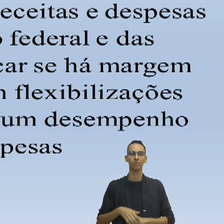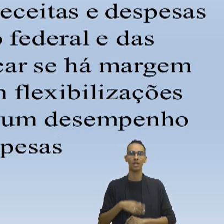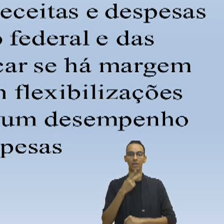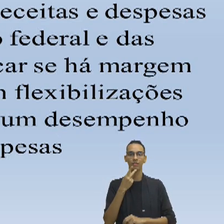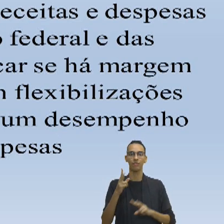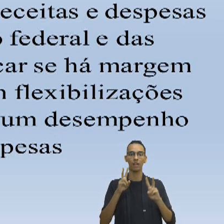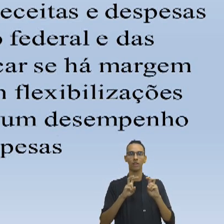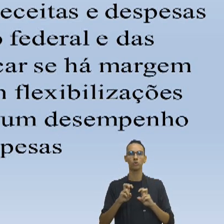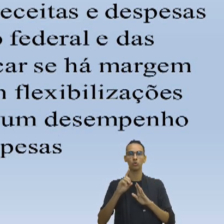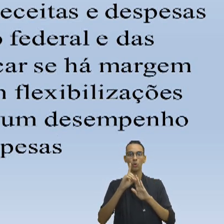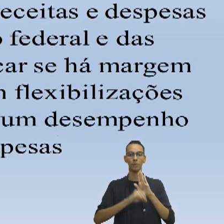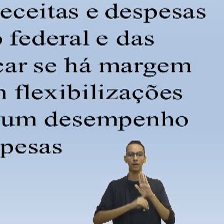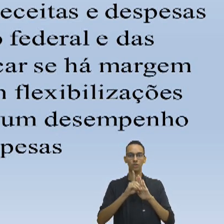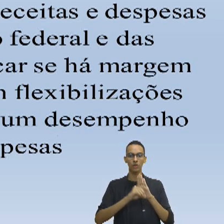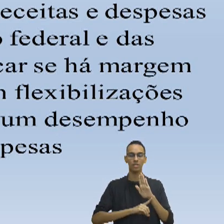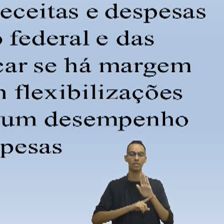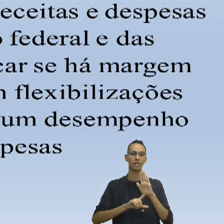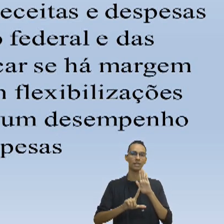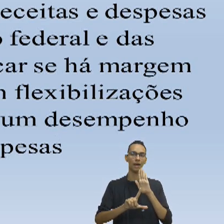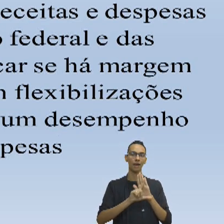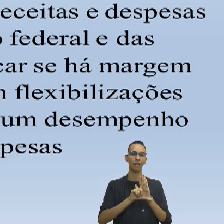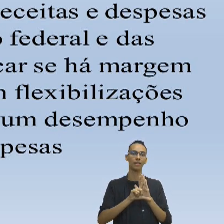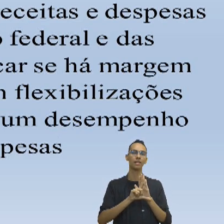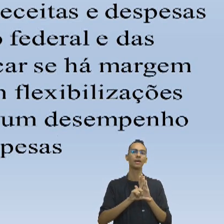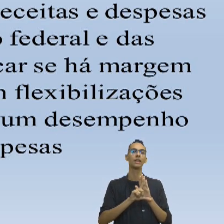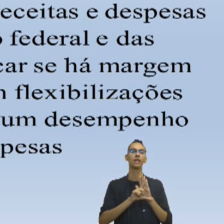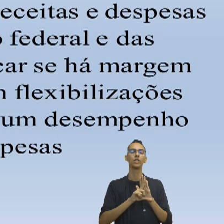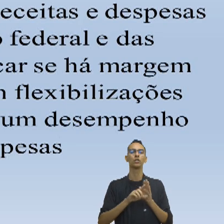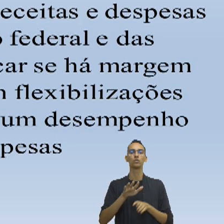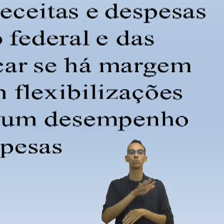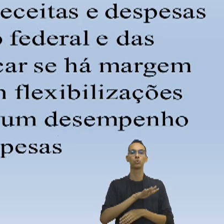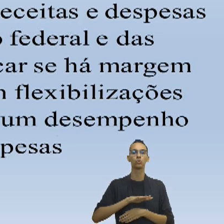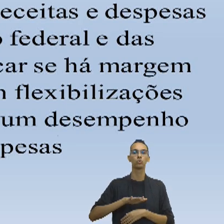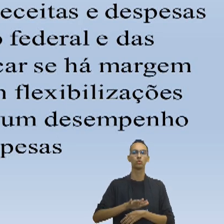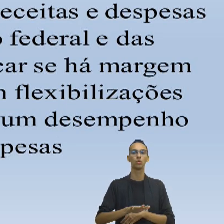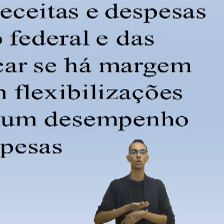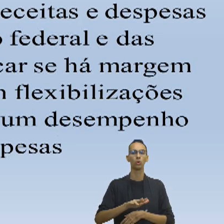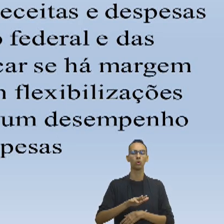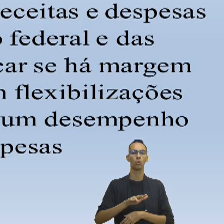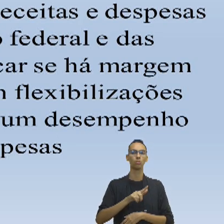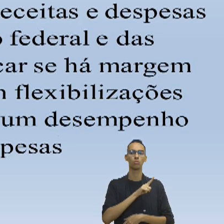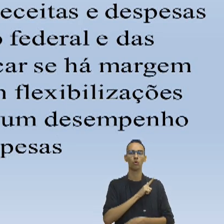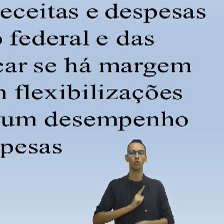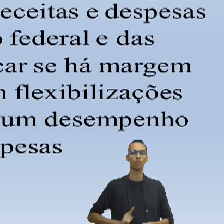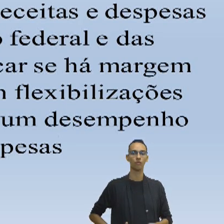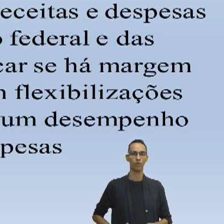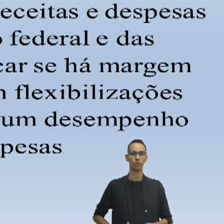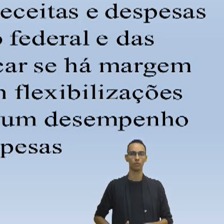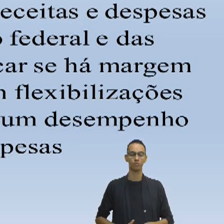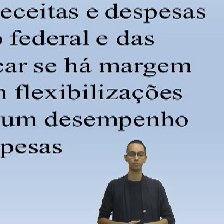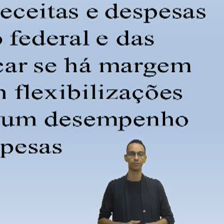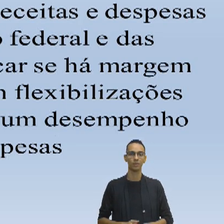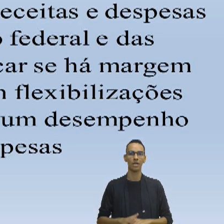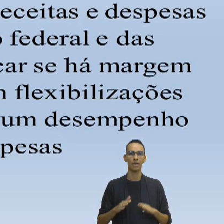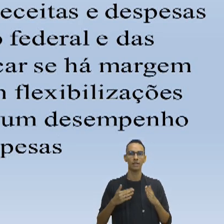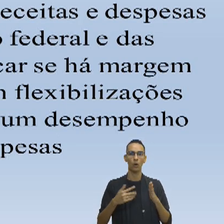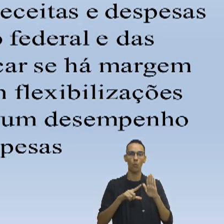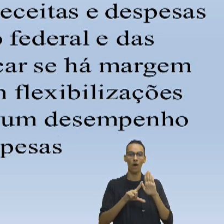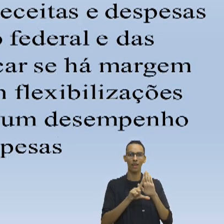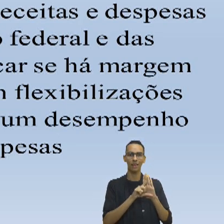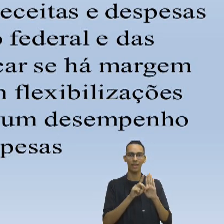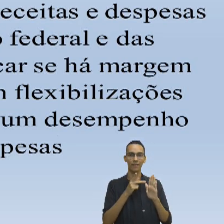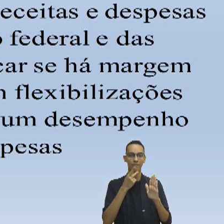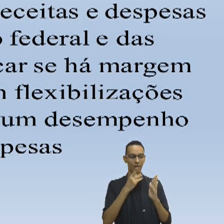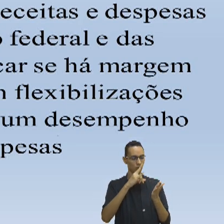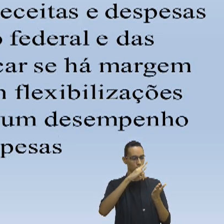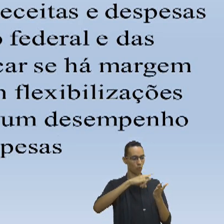as diretrizes para a execução orçamentária dos órgãos, fundos e entidades do Poder Executivo Federal. Então, esse decreto, ele